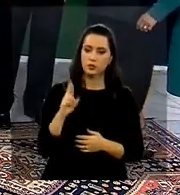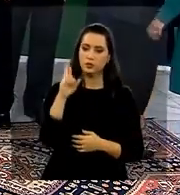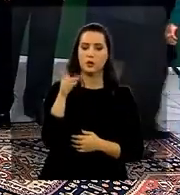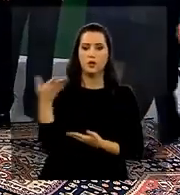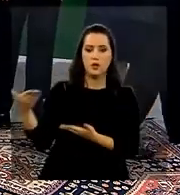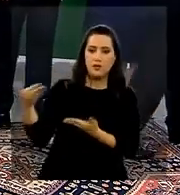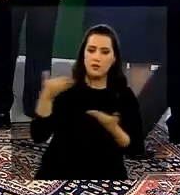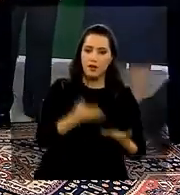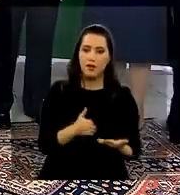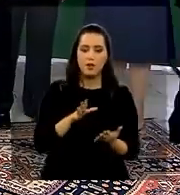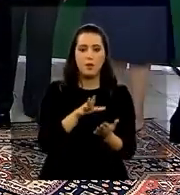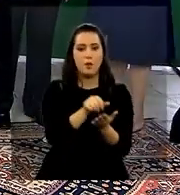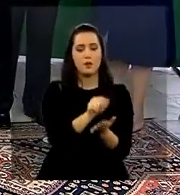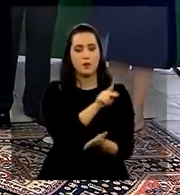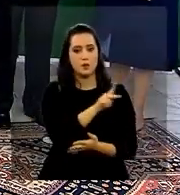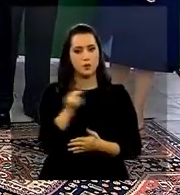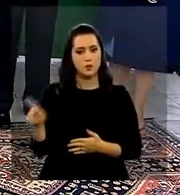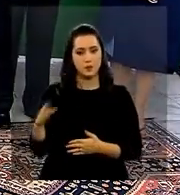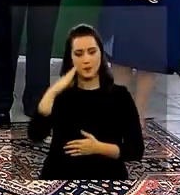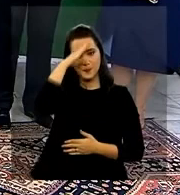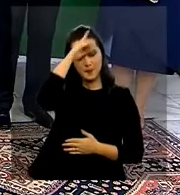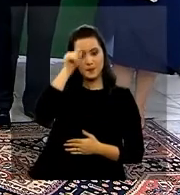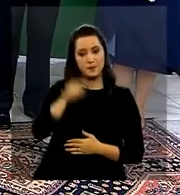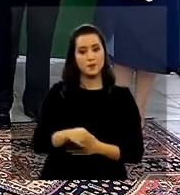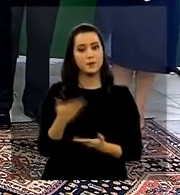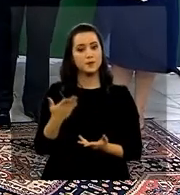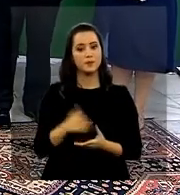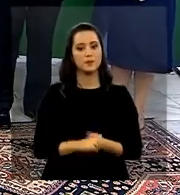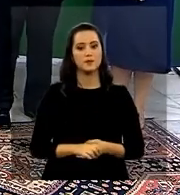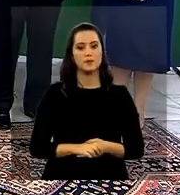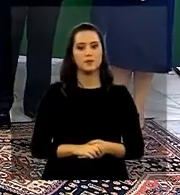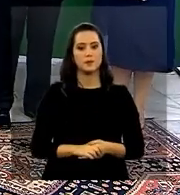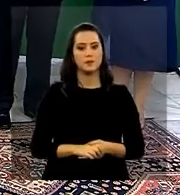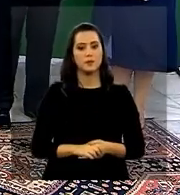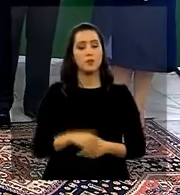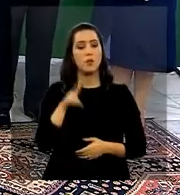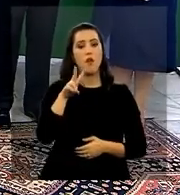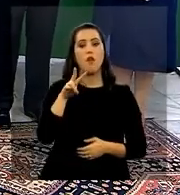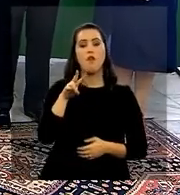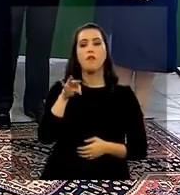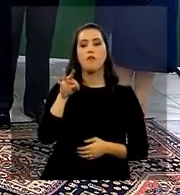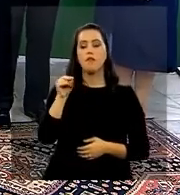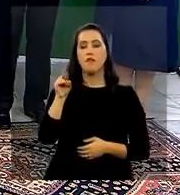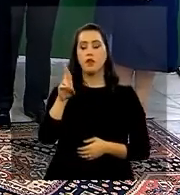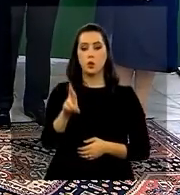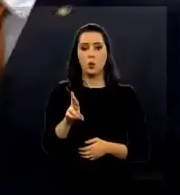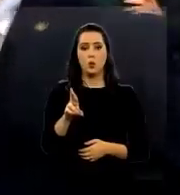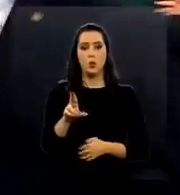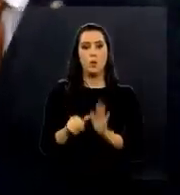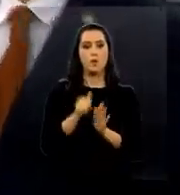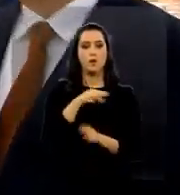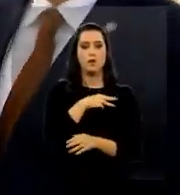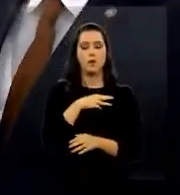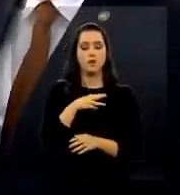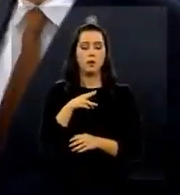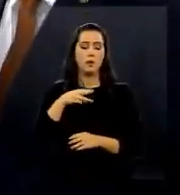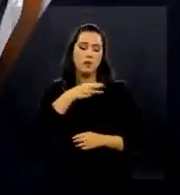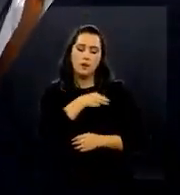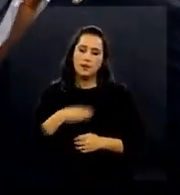à posse do presidente Jair Bolsonaro. Senhor Viktor Orbán, primeiro-ministro da Hungria.